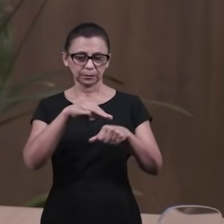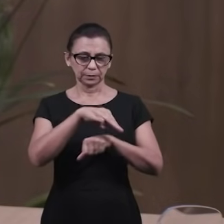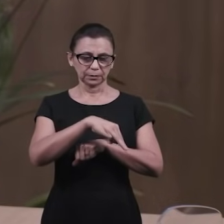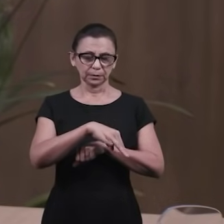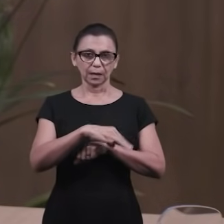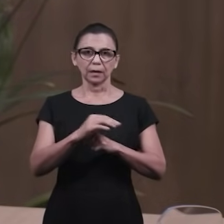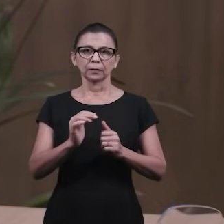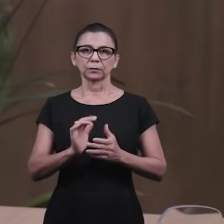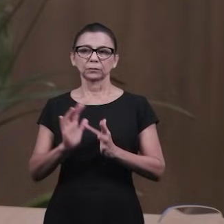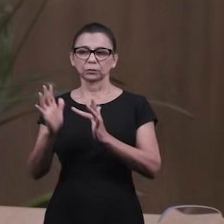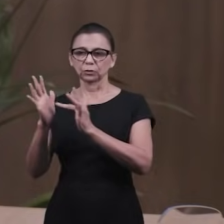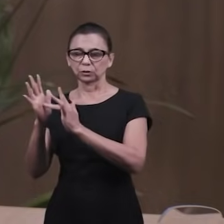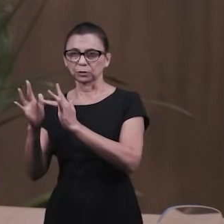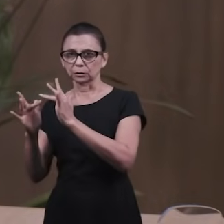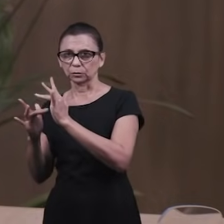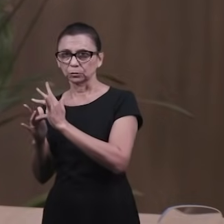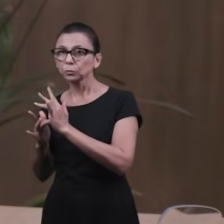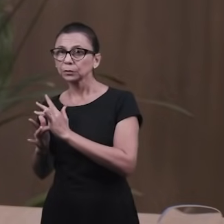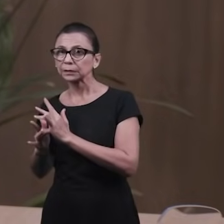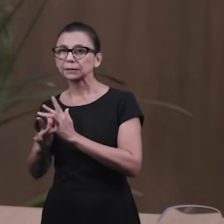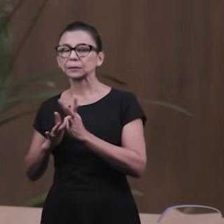palavra,